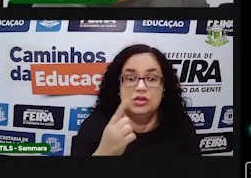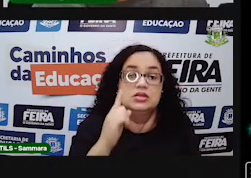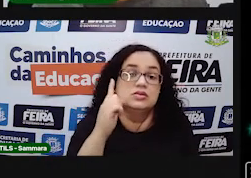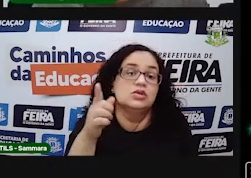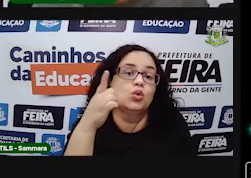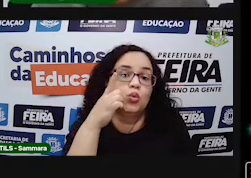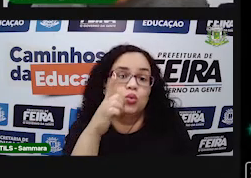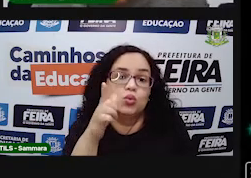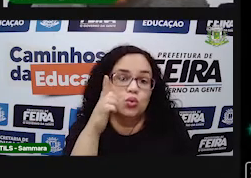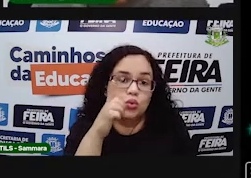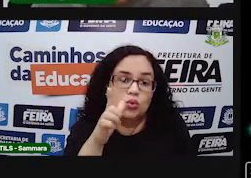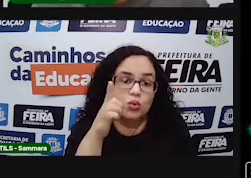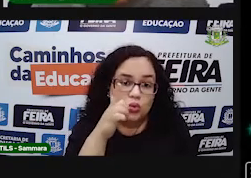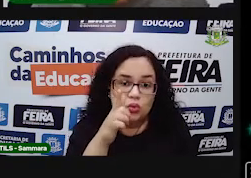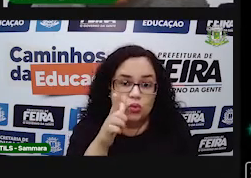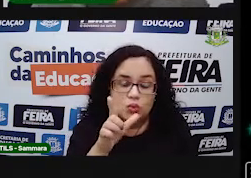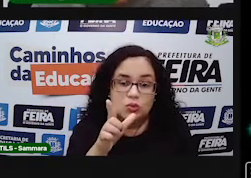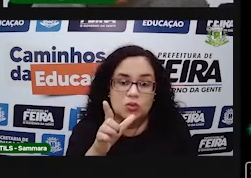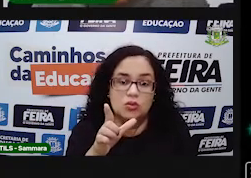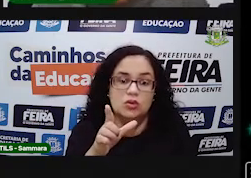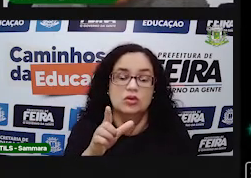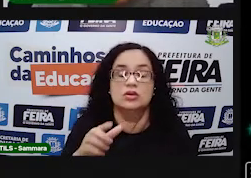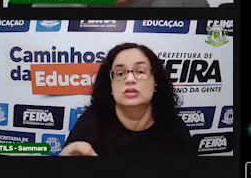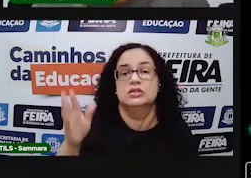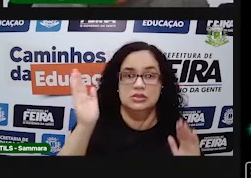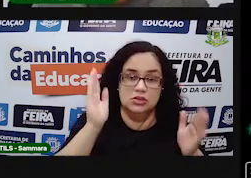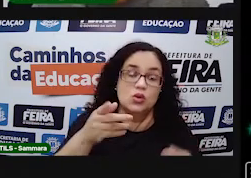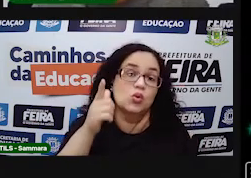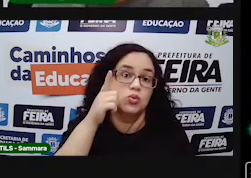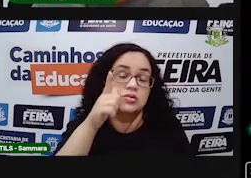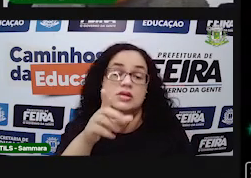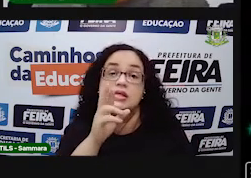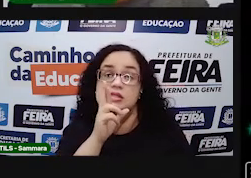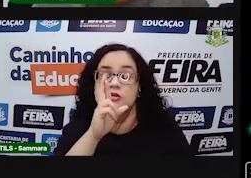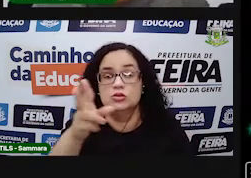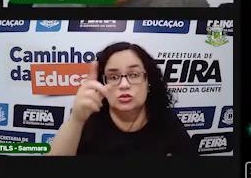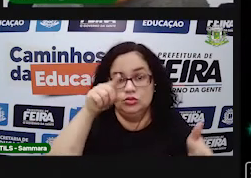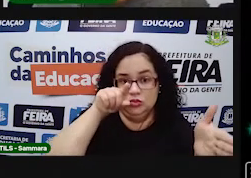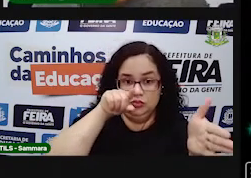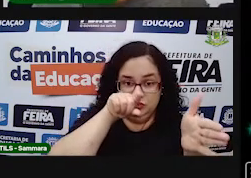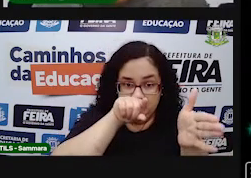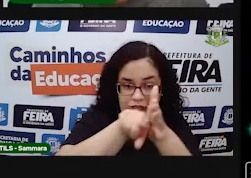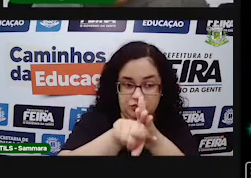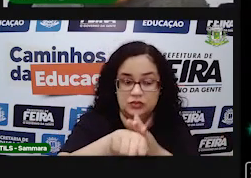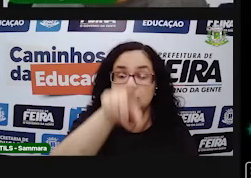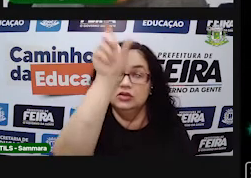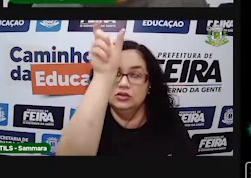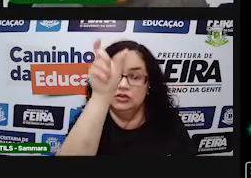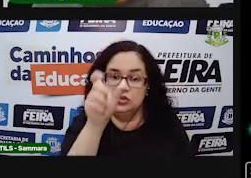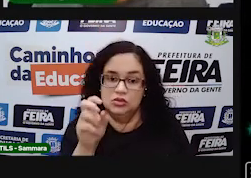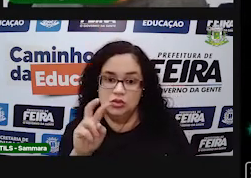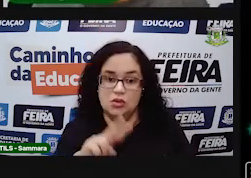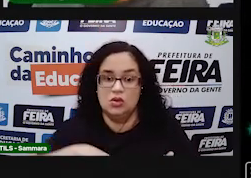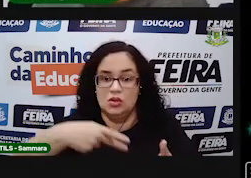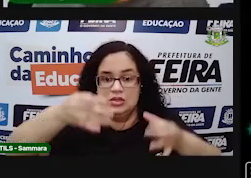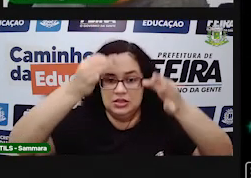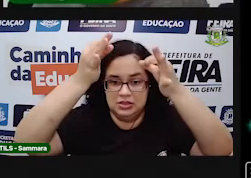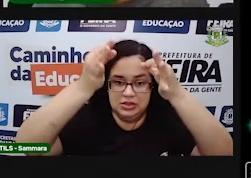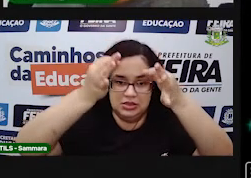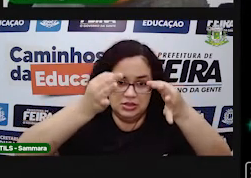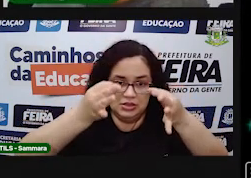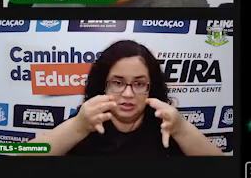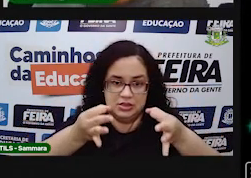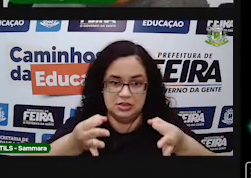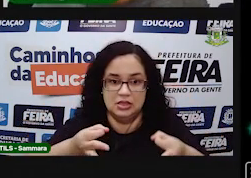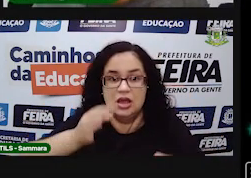tá bom? Se você acerta essa fase, se você acerta a resposta daquela pergunta ali, se você faz o seu personagem cair no